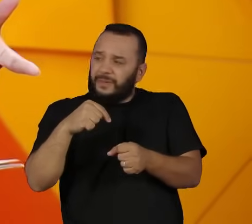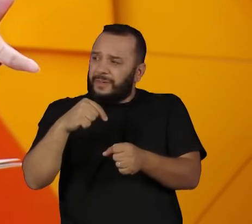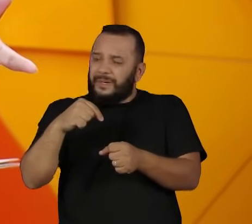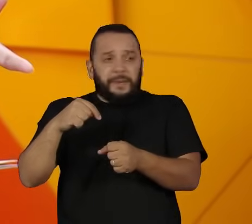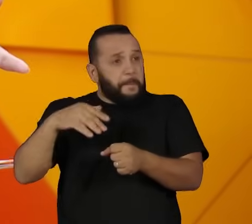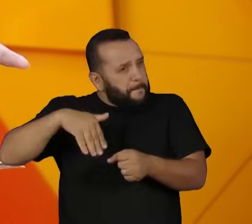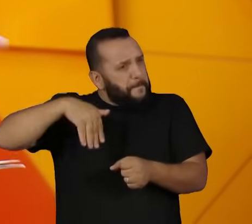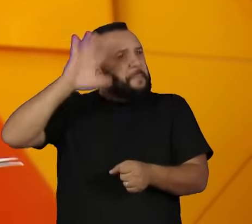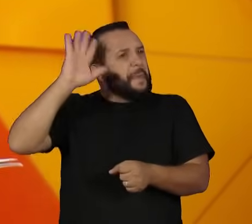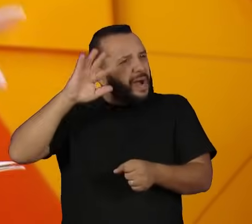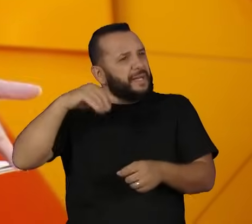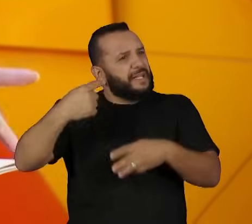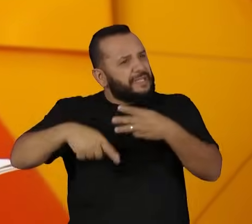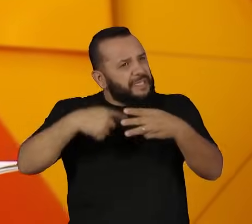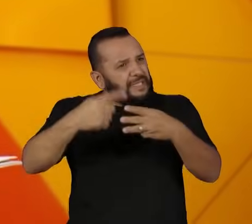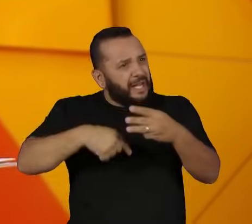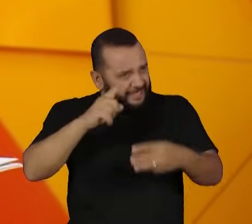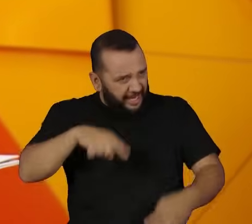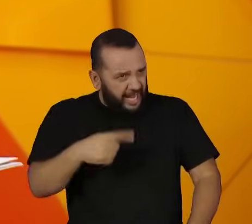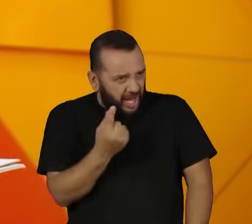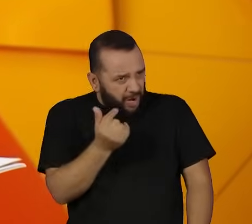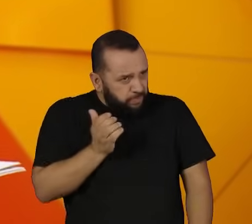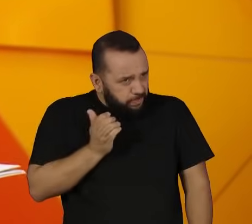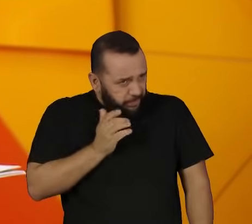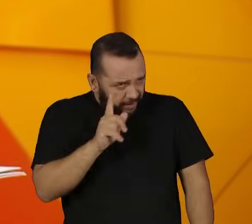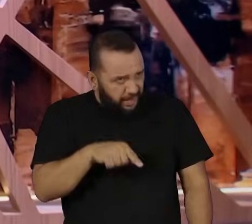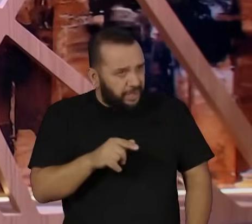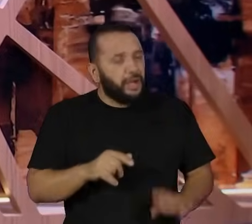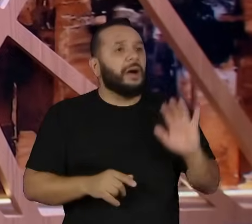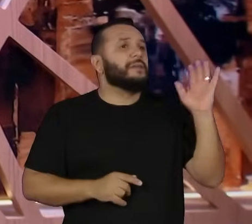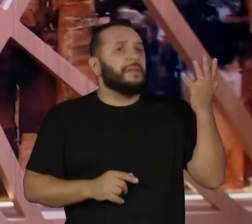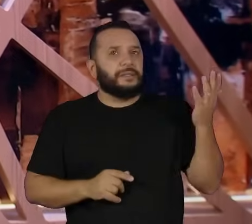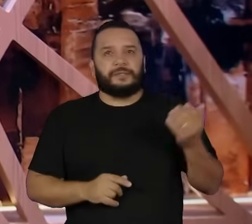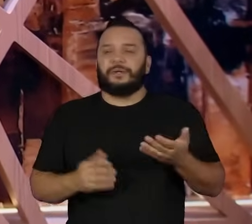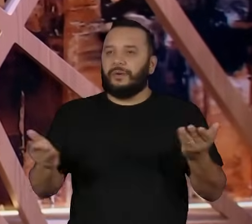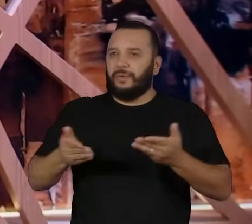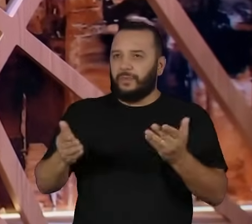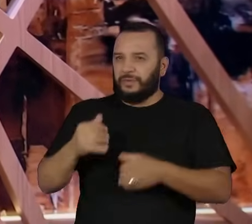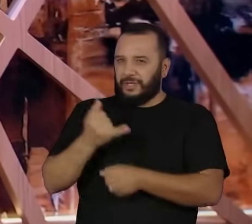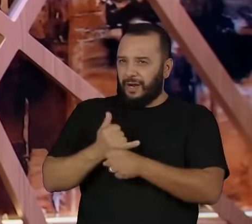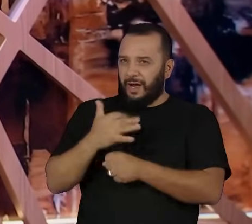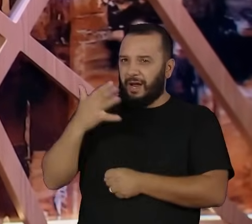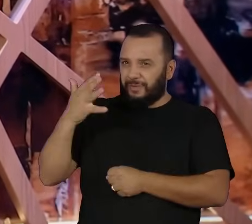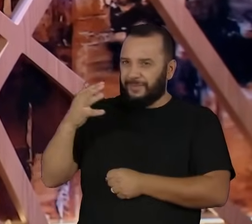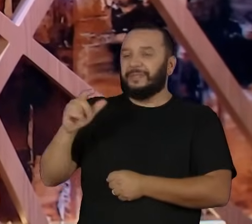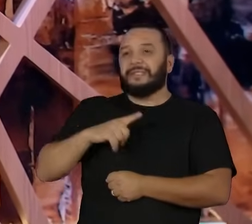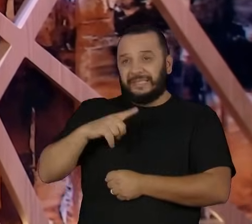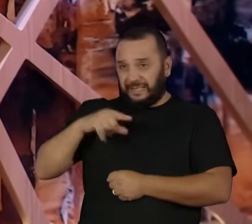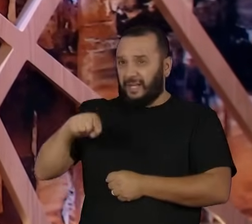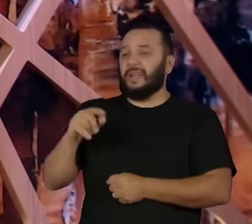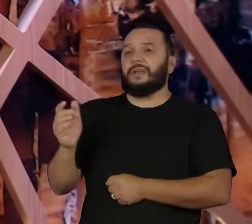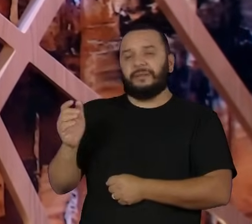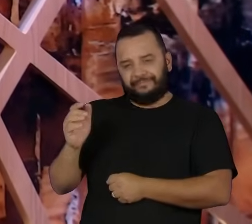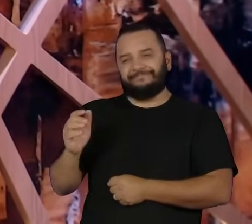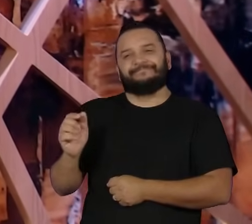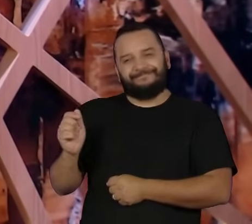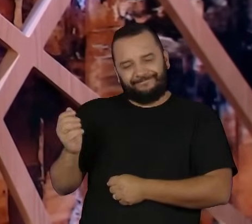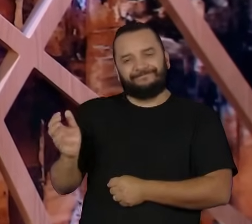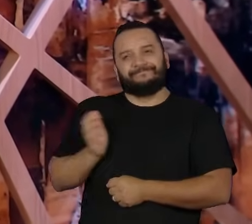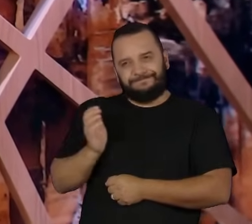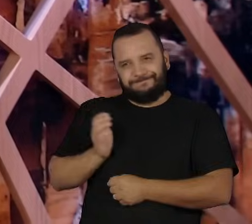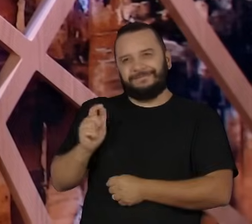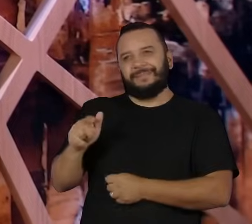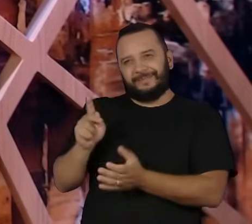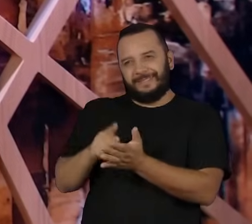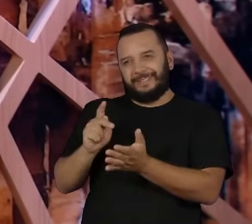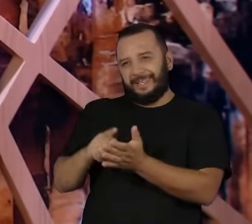mais reciclado? É valor? O que acontece? Hoje o alumínio ele tem um alto valor agregado nas indústrias, né? Então